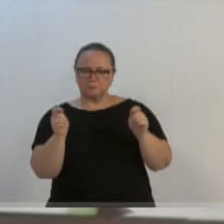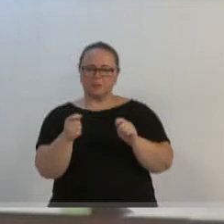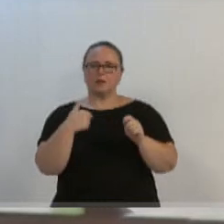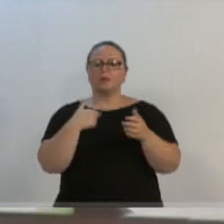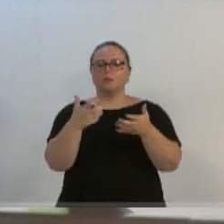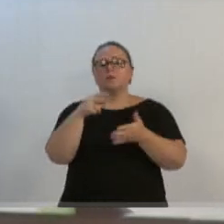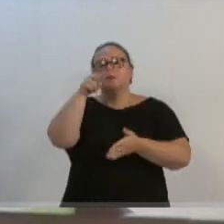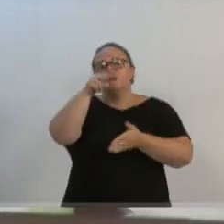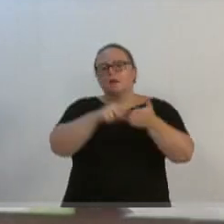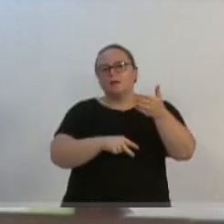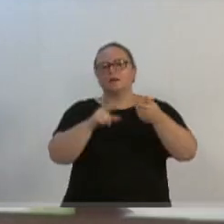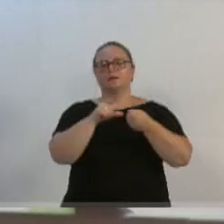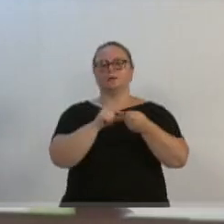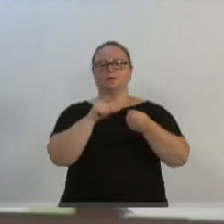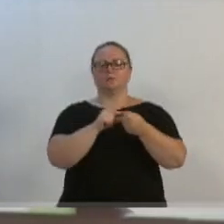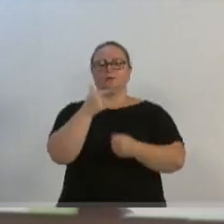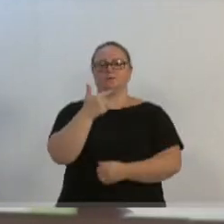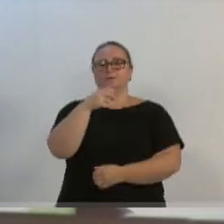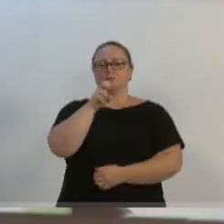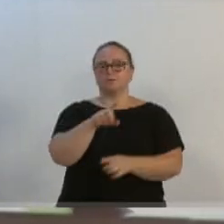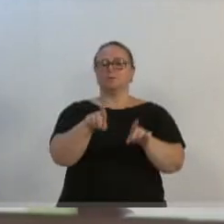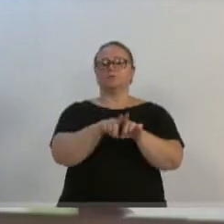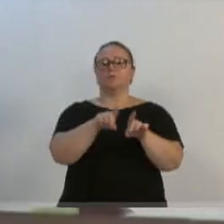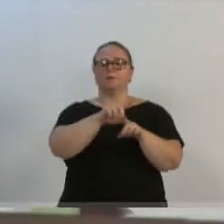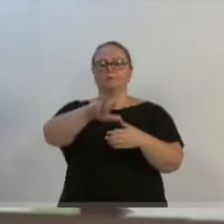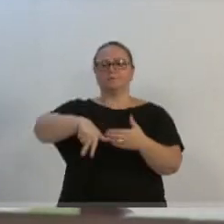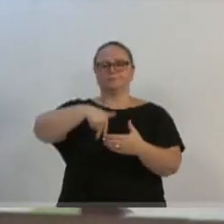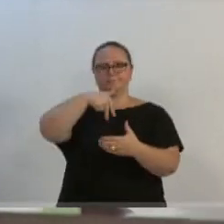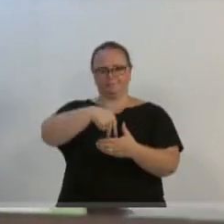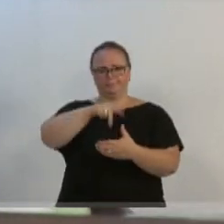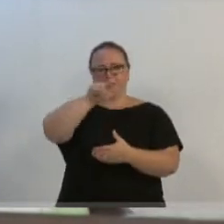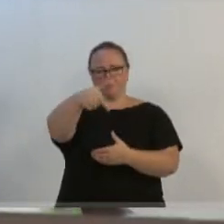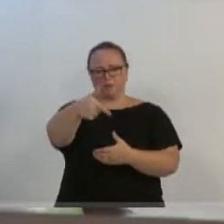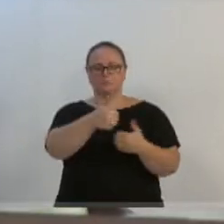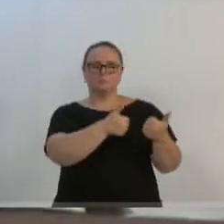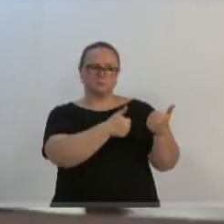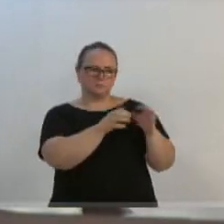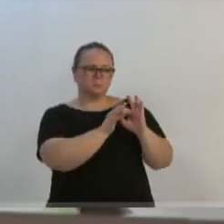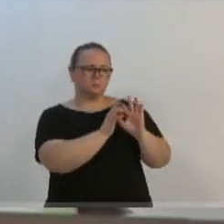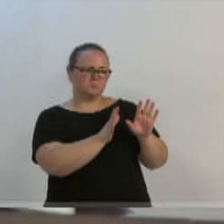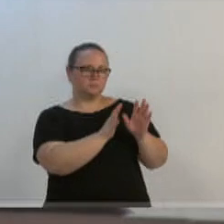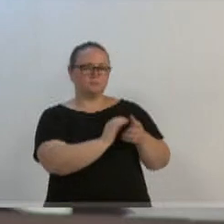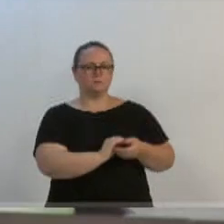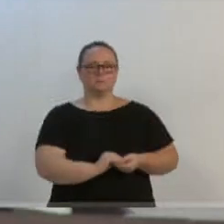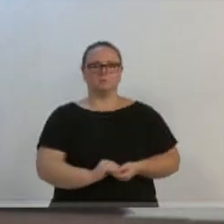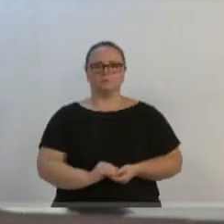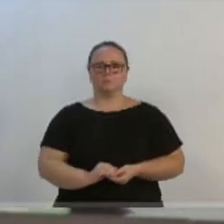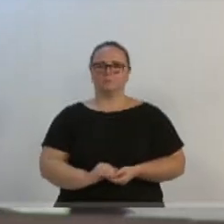de ler o artigo 25 e também fazer uma fala na tribuna. Perfeito.